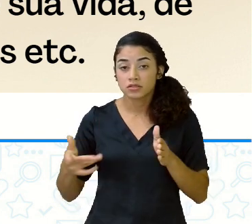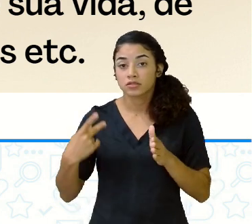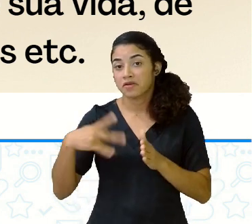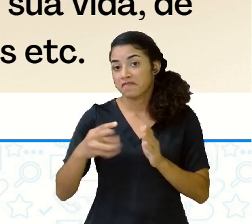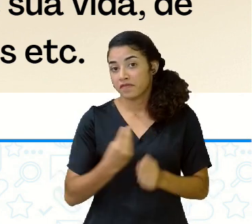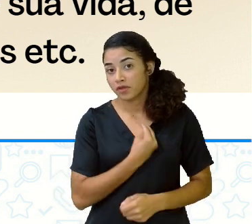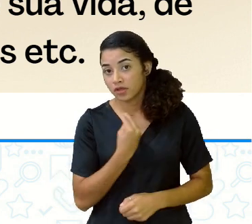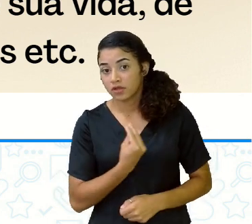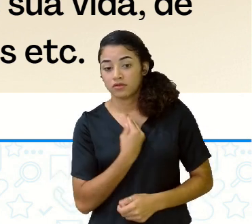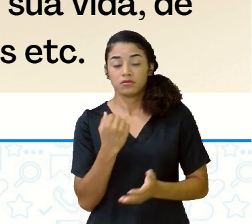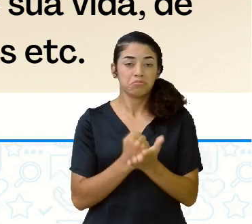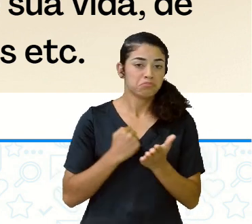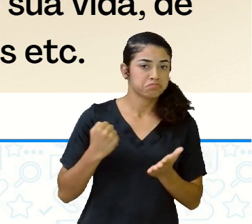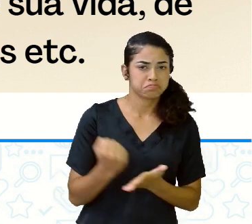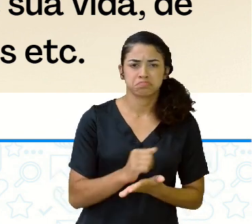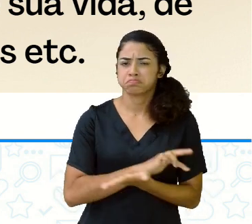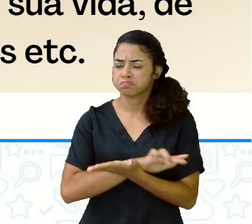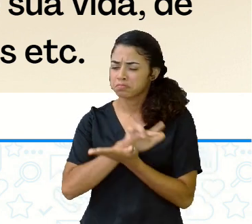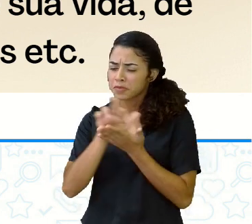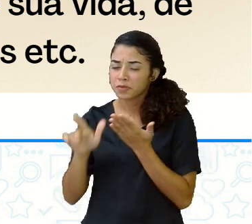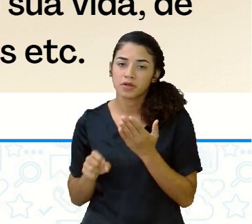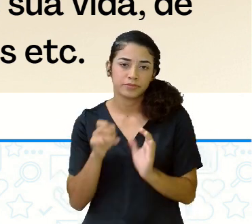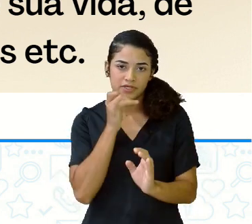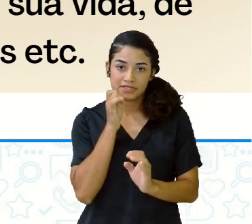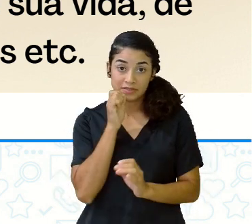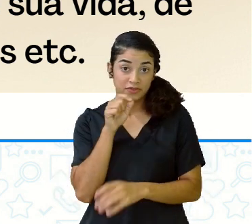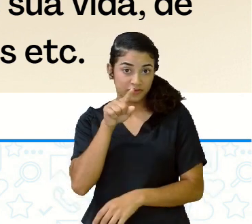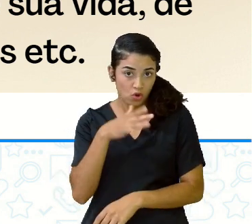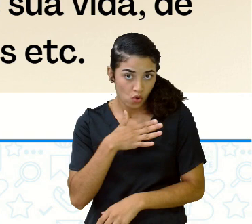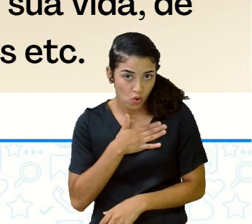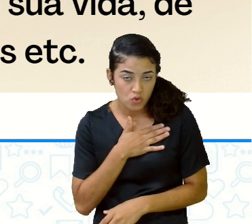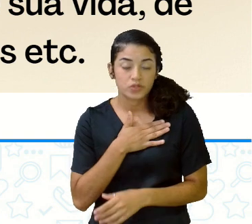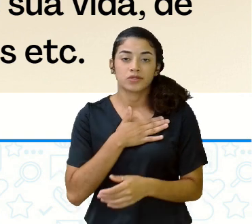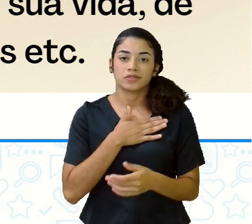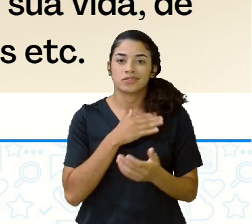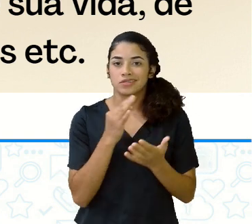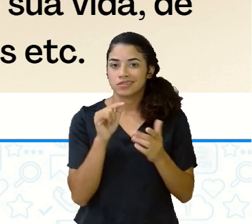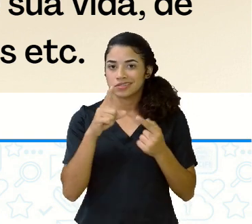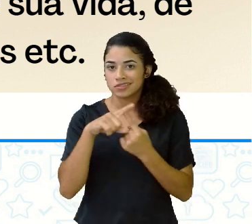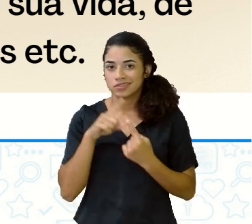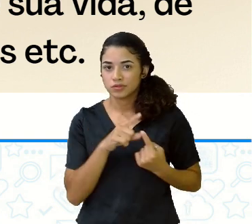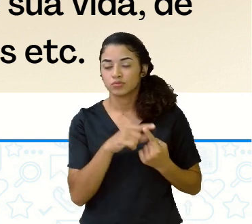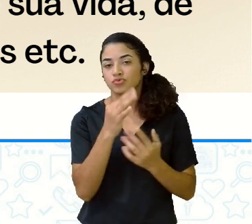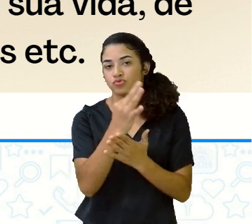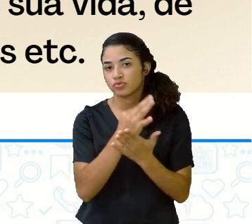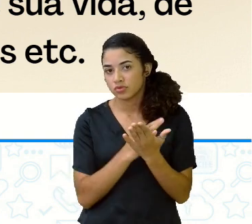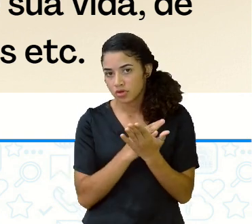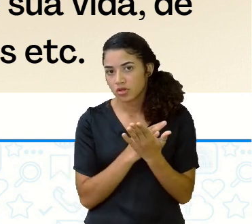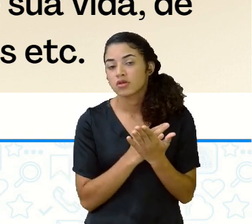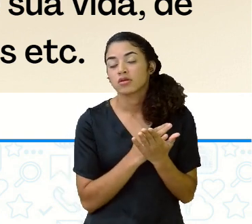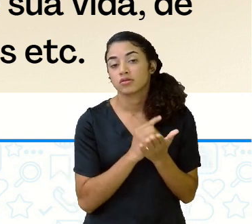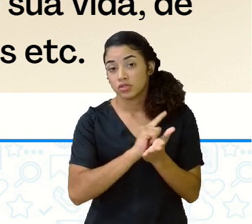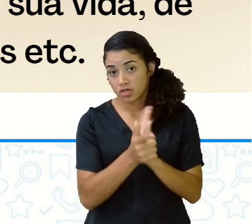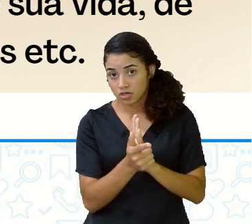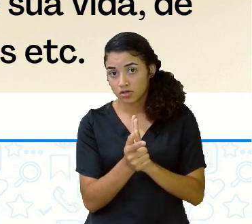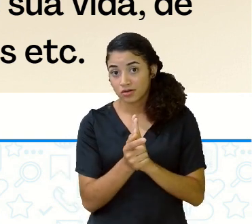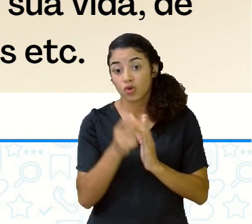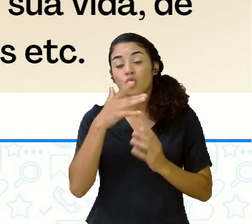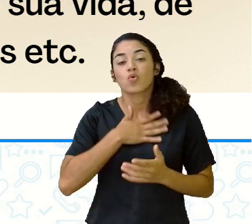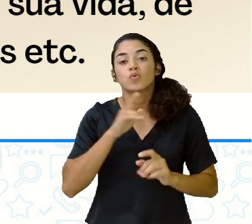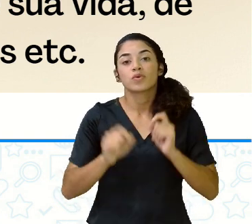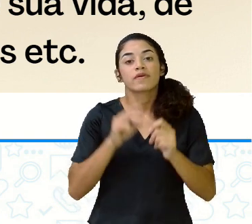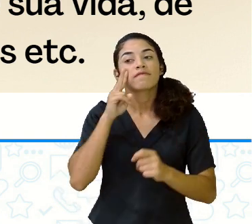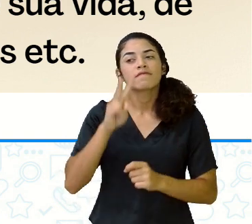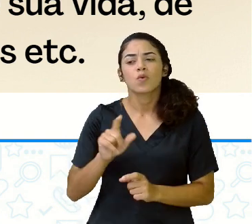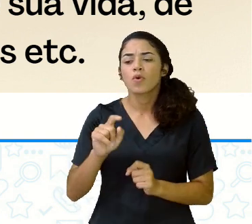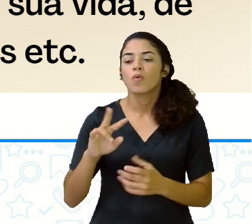entre outras coisas. Porque quem gosta desse tipo de gênero de biografia, gosta muito de ver coisas que aconteceu com aquela pessoa.